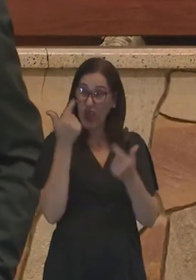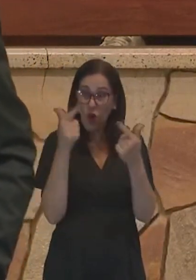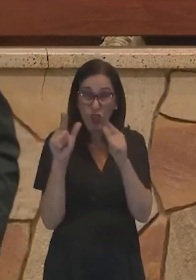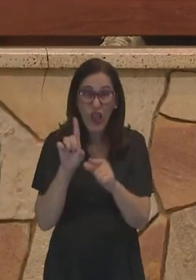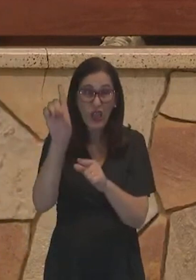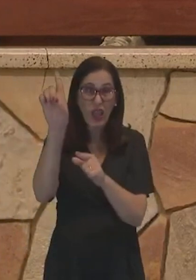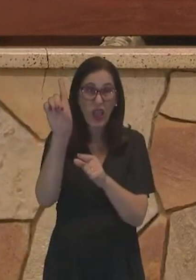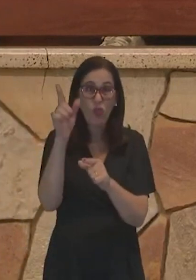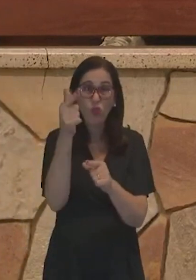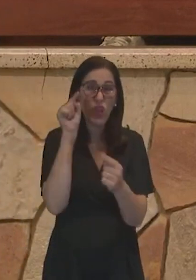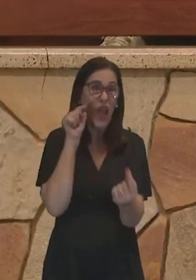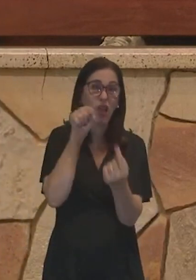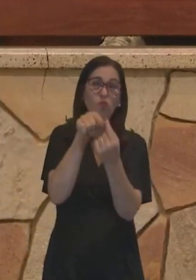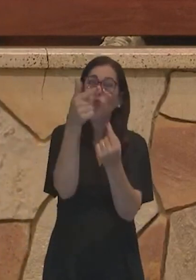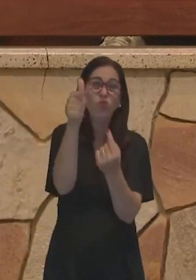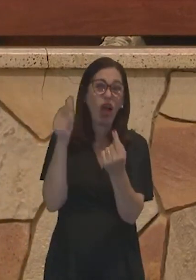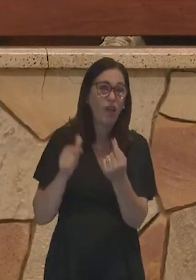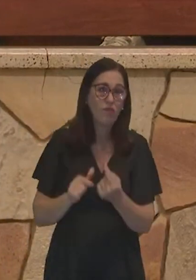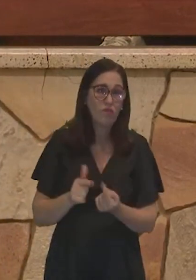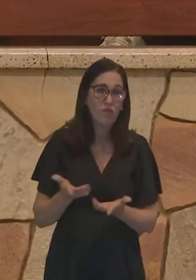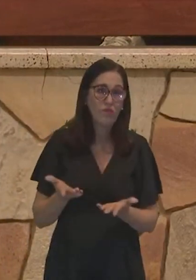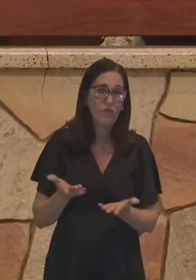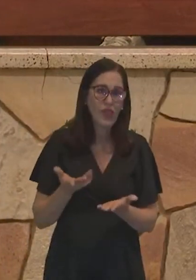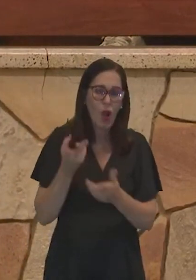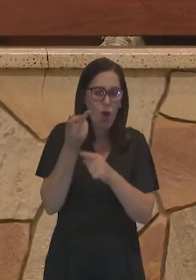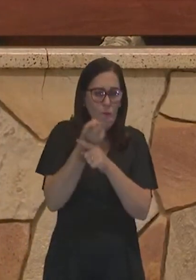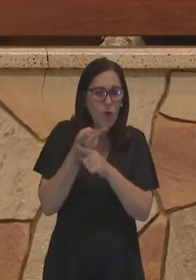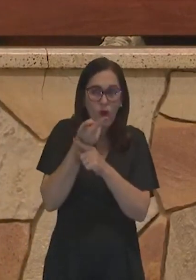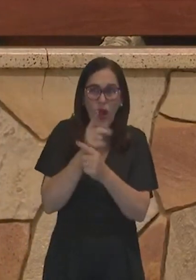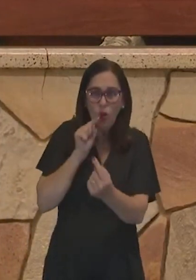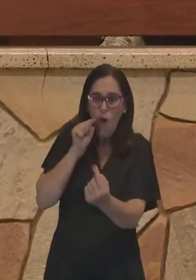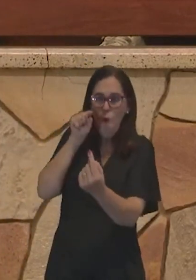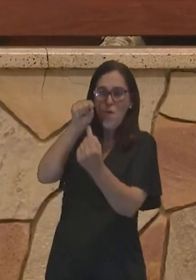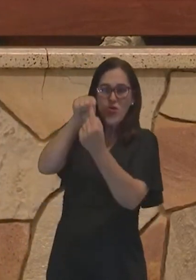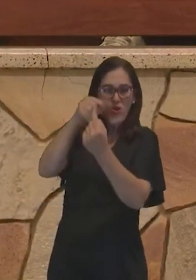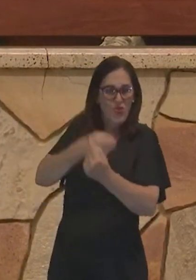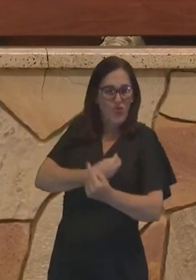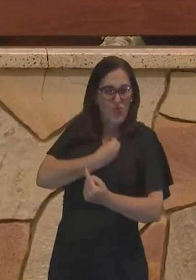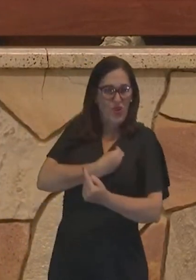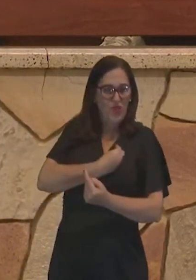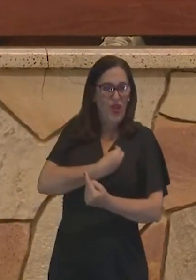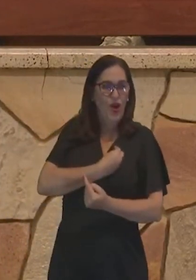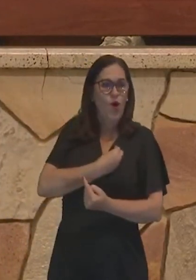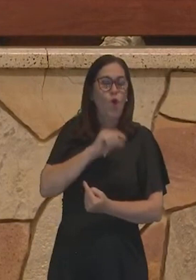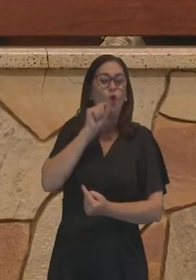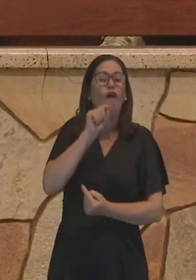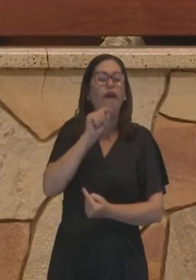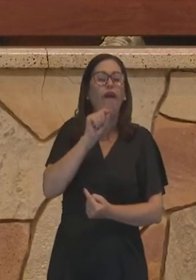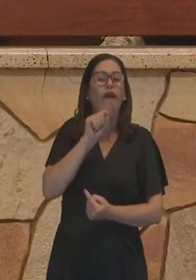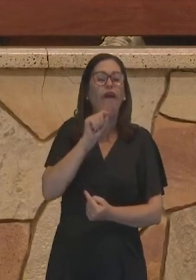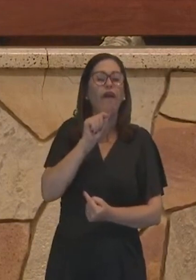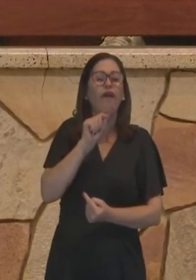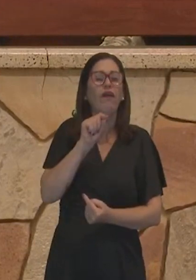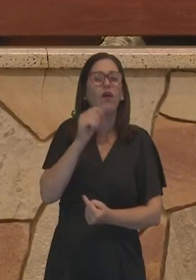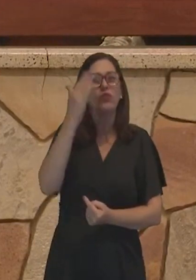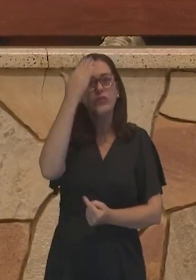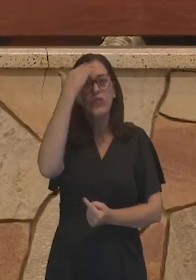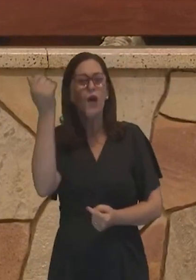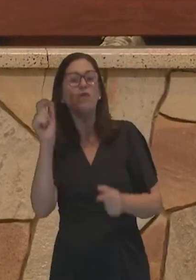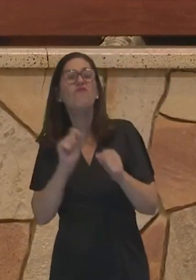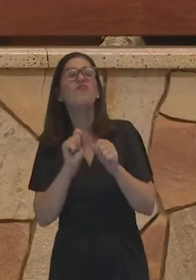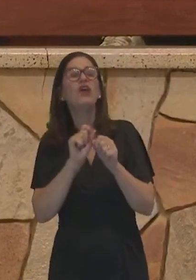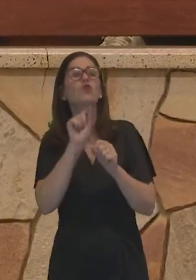tem o menor sentido. Então, buscando ter um sentido para a vida, o que fez o sábio, meus queridos jovens,